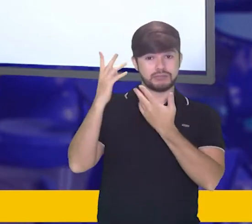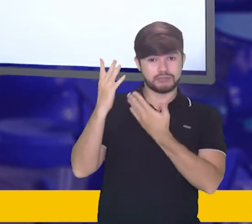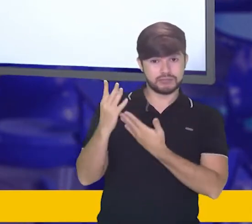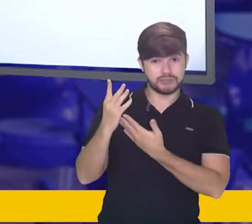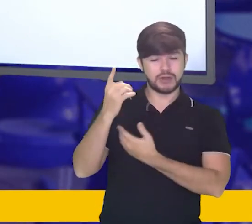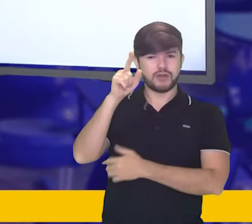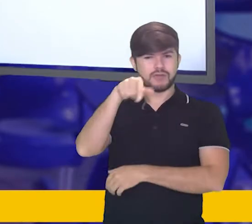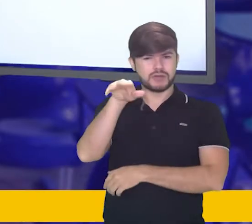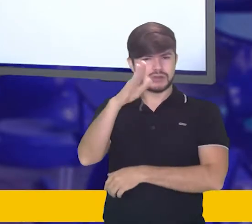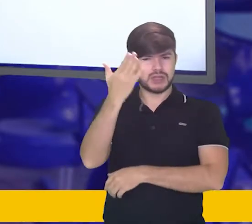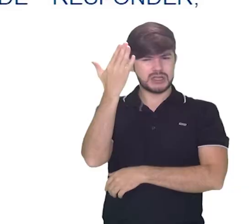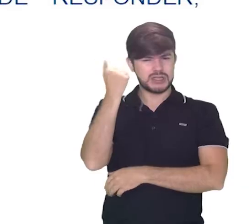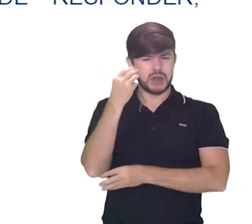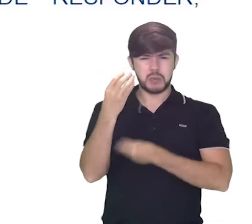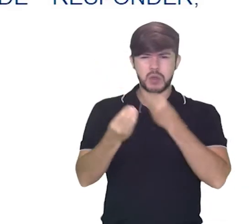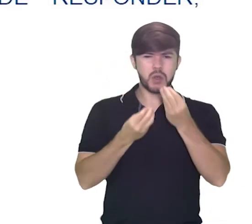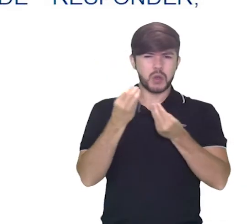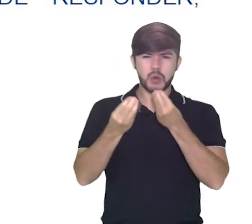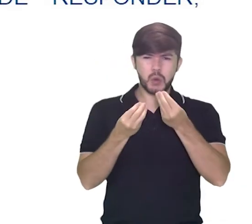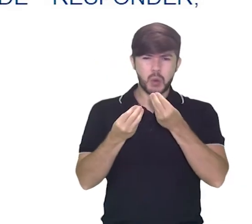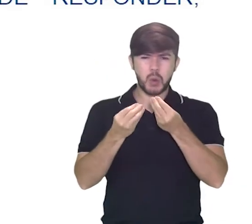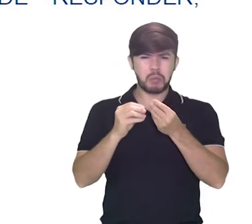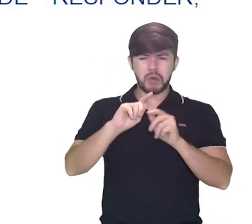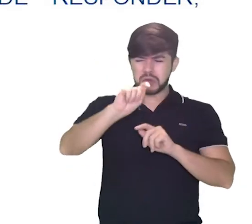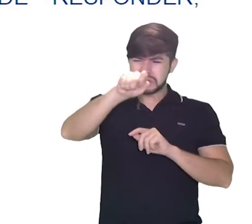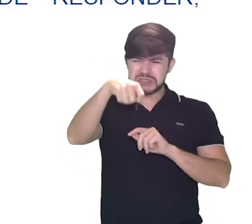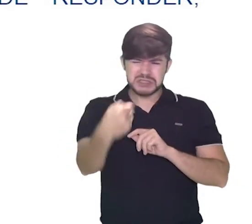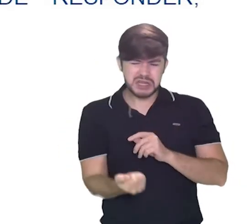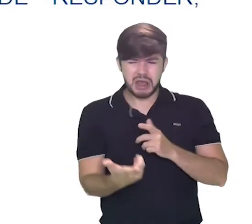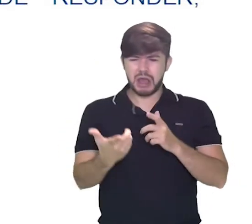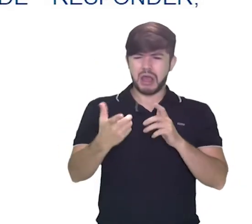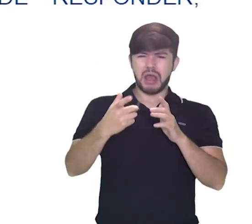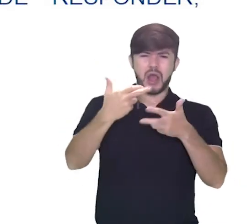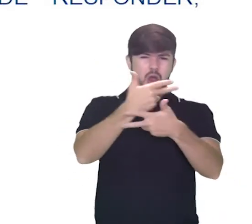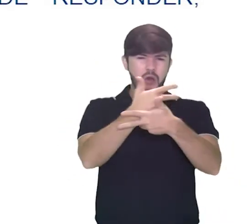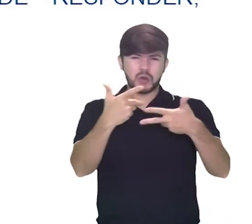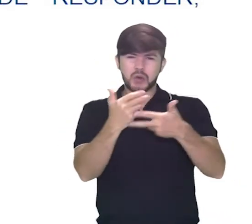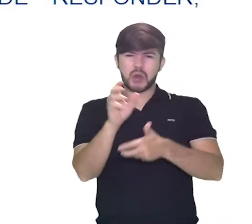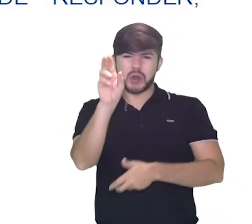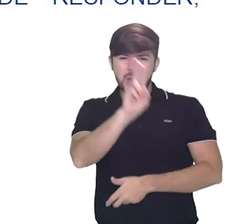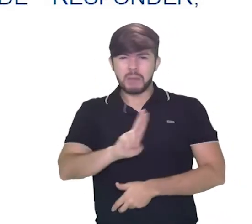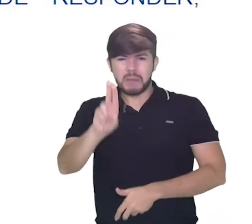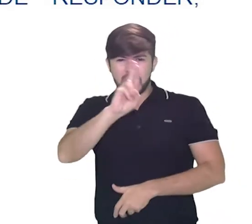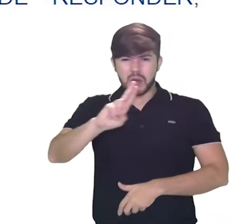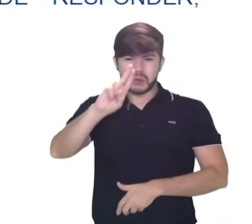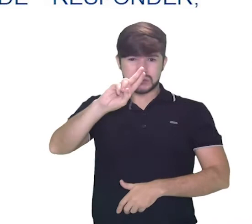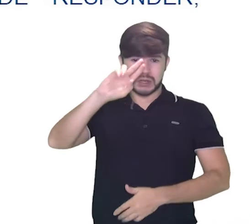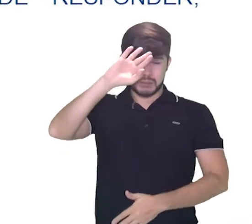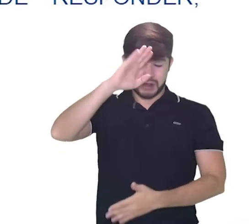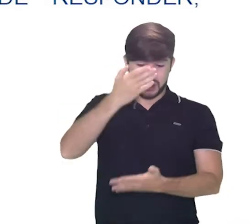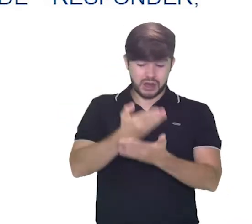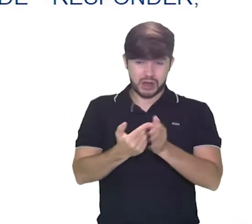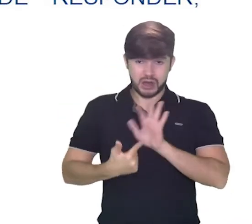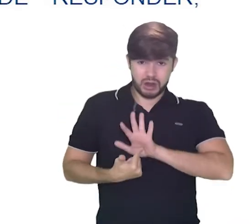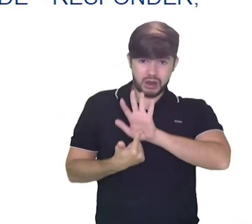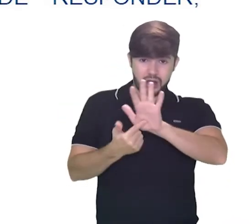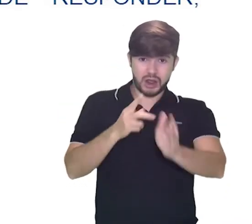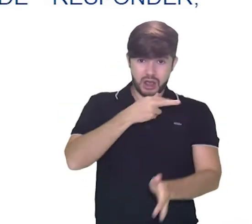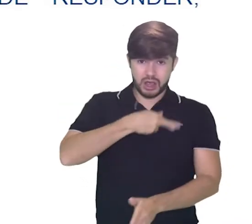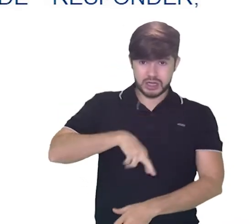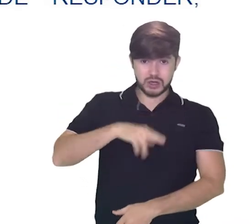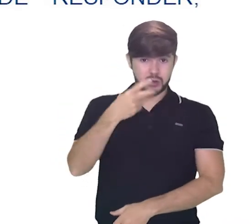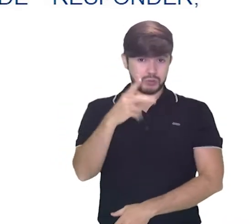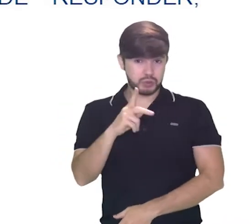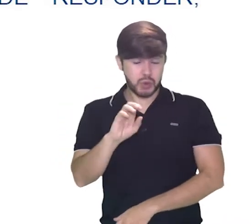ver questão feita aqui. Você saberia descrever quais são as formas, objetos e sinais que são utilizados para expressar sua